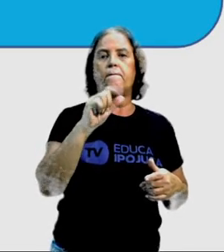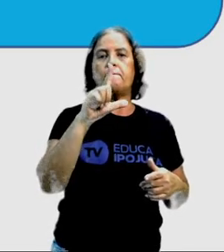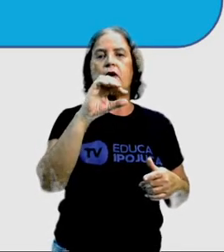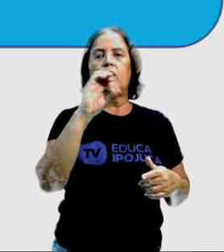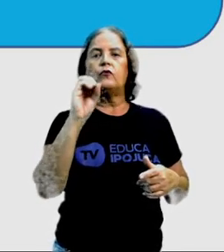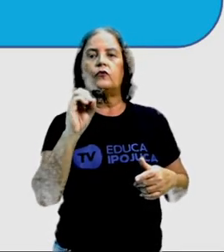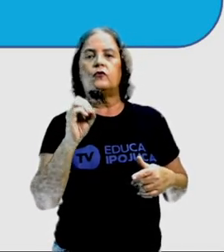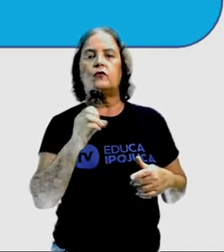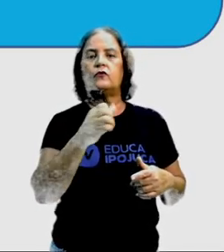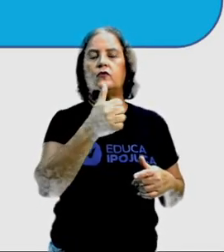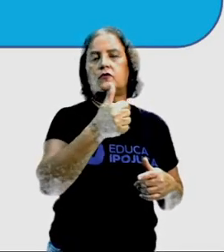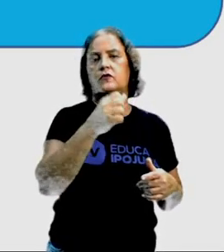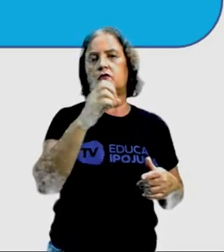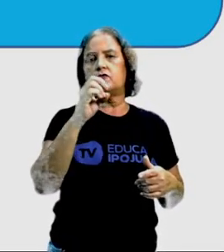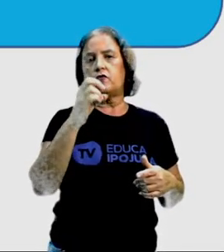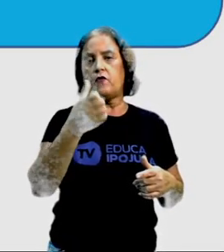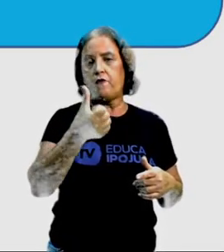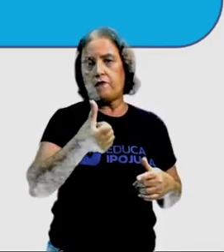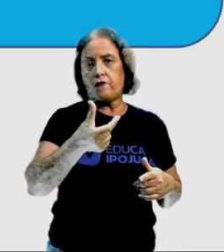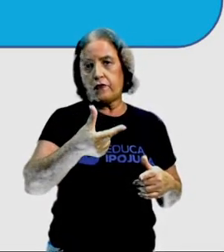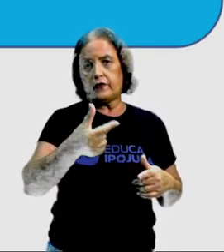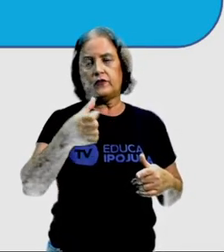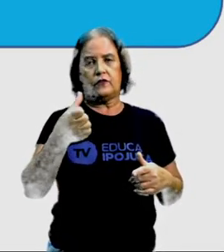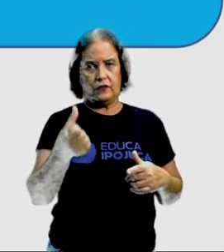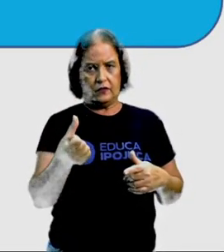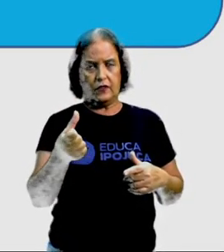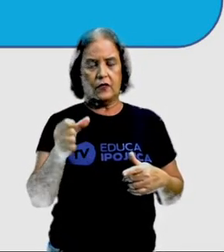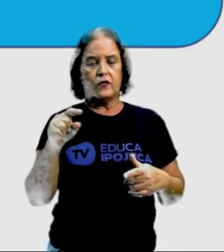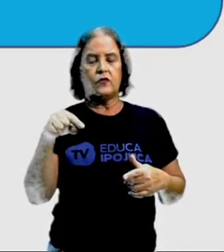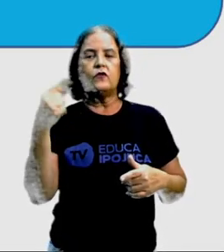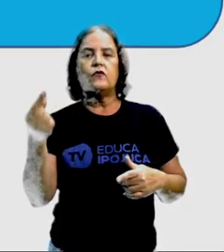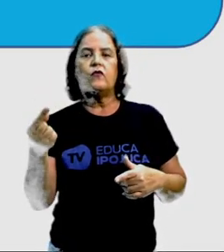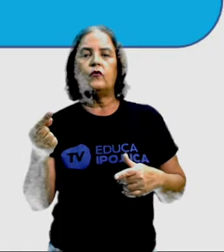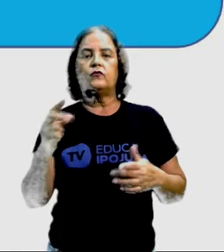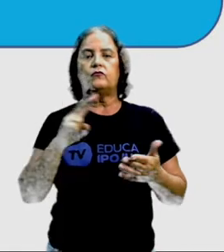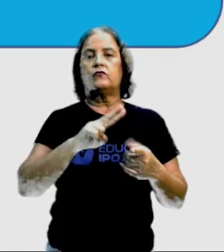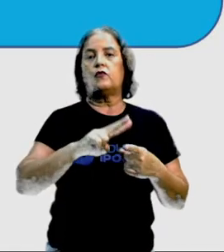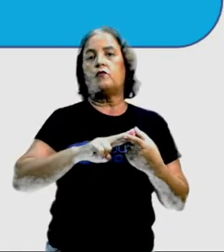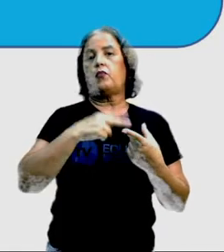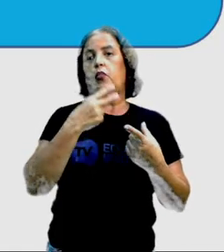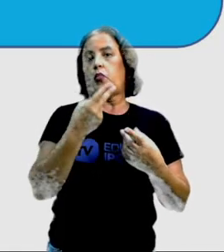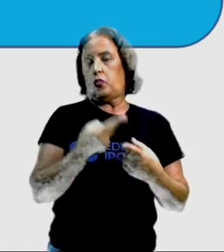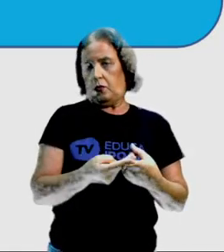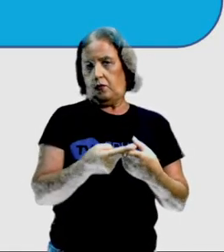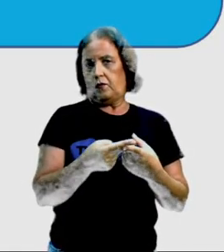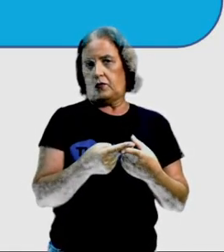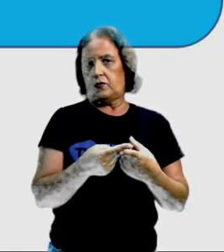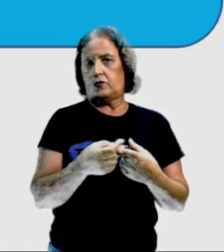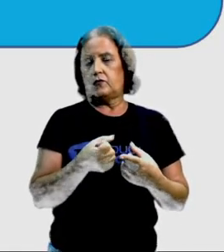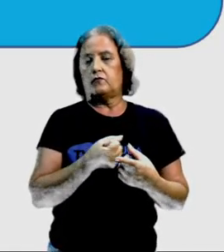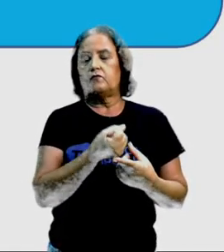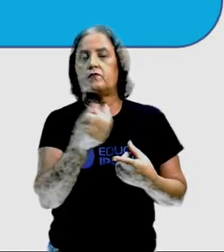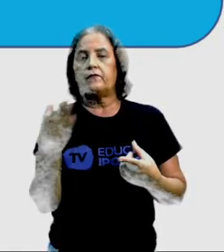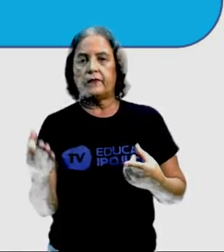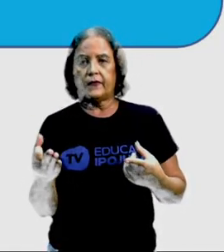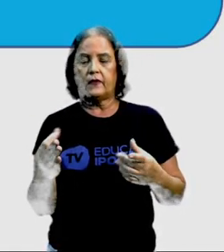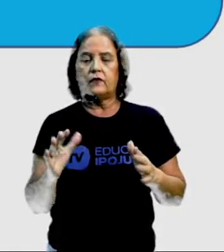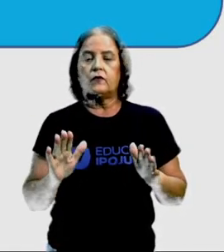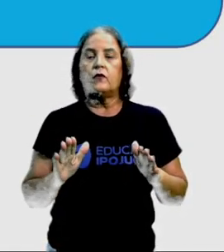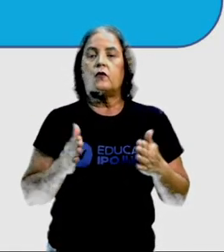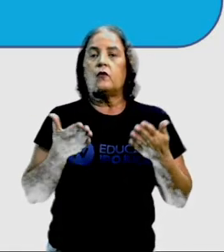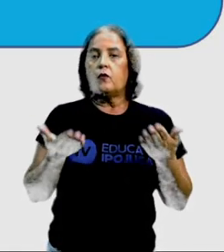tio Marcos tirou o dobro da quantidade de litros tirado por tio Paulo. Quantos litros de